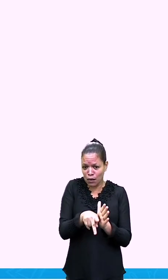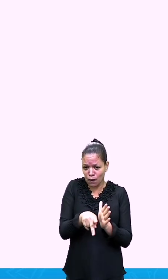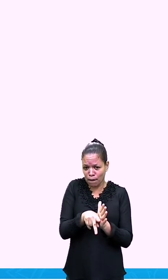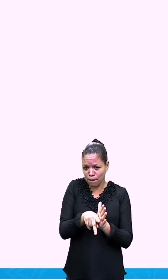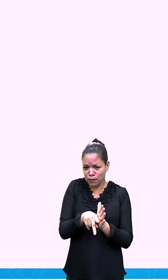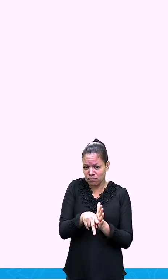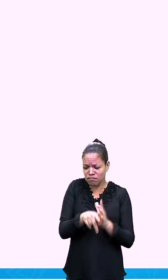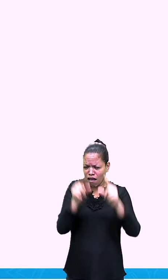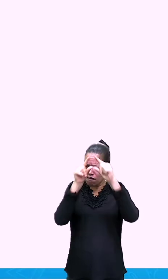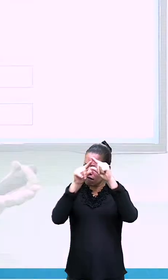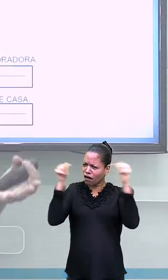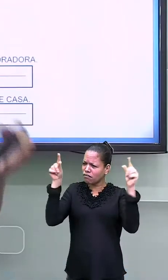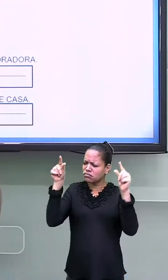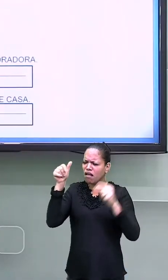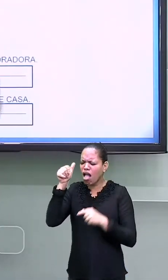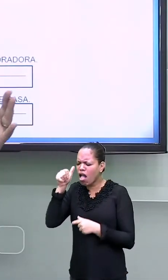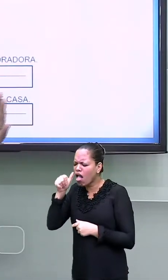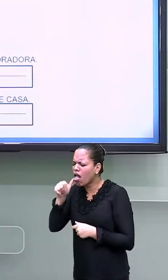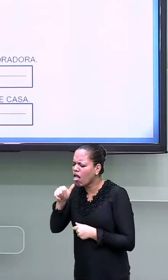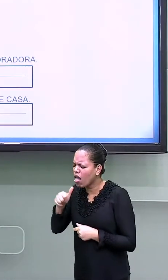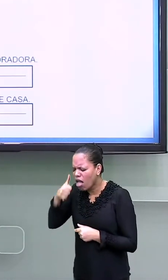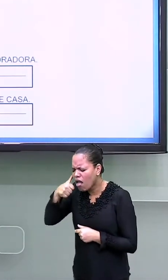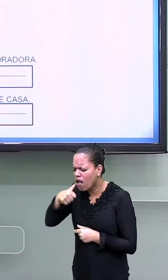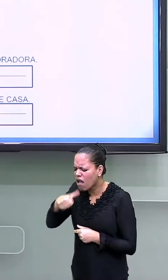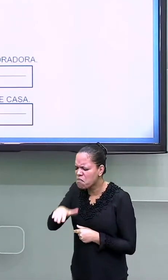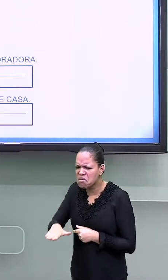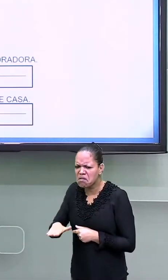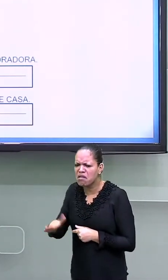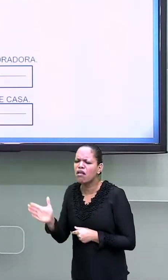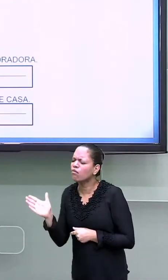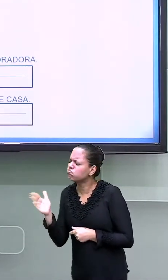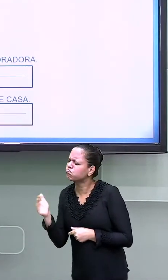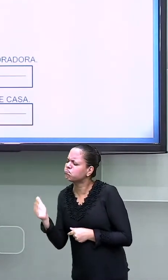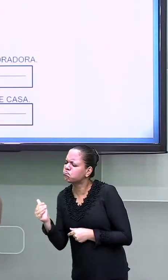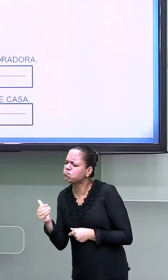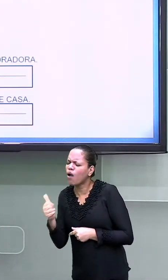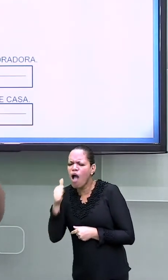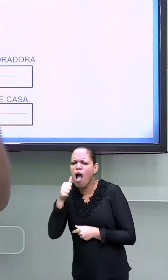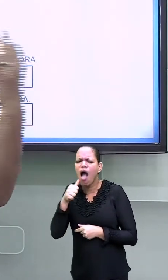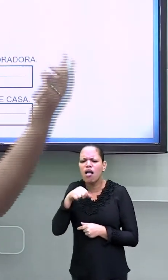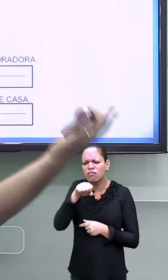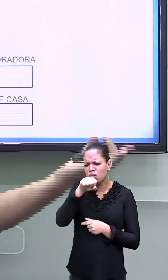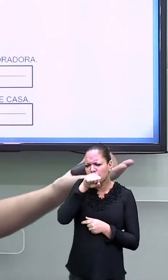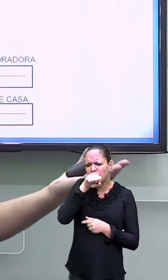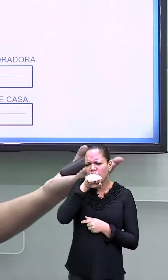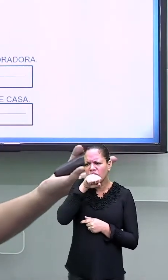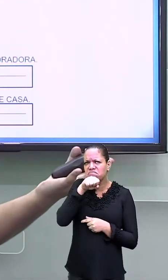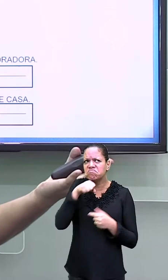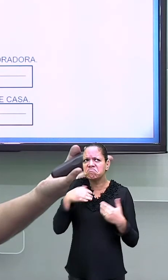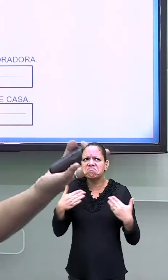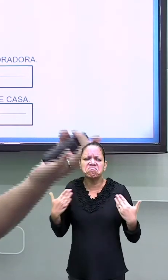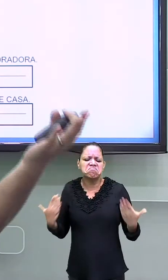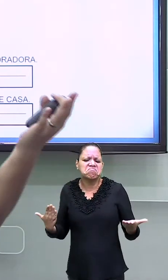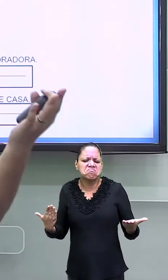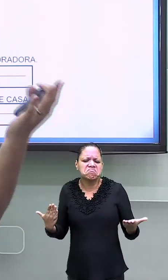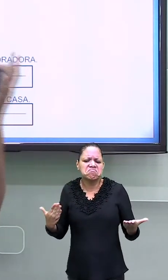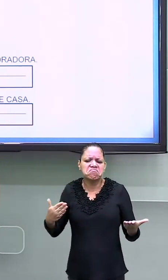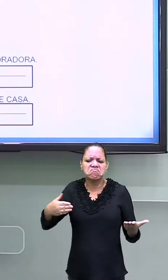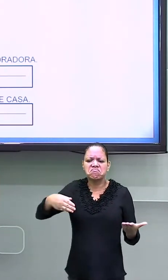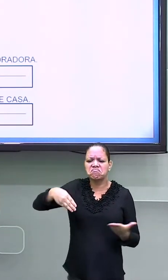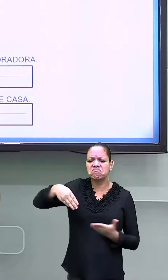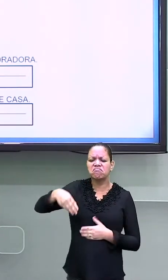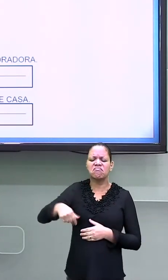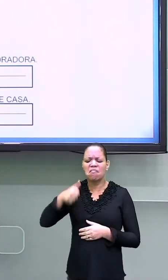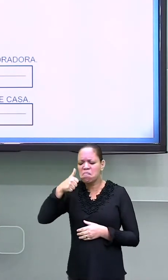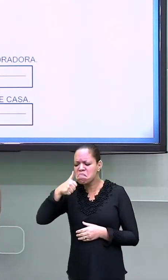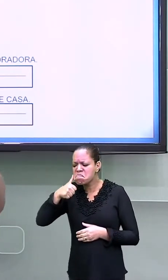mãe. A menina, menina, é um substantivo comum, porque pode ser qualquer menina. Ela não tem um